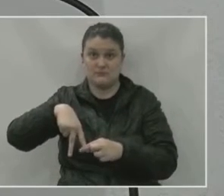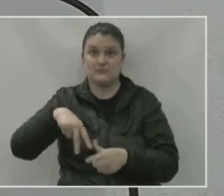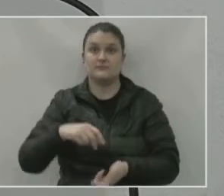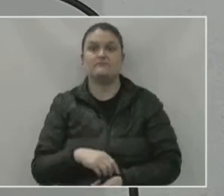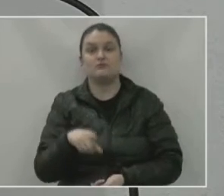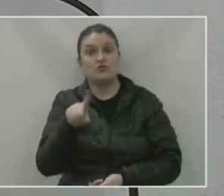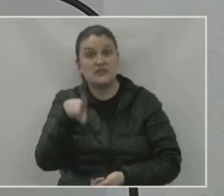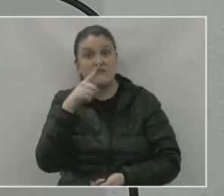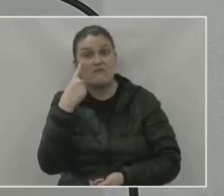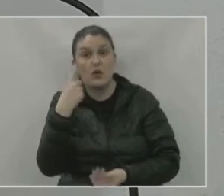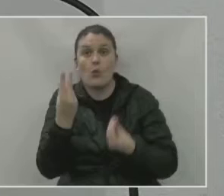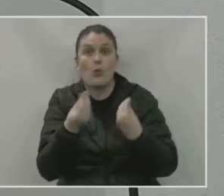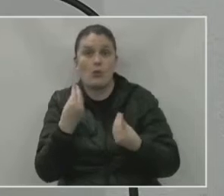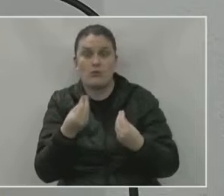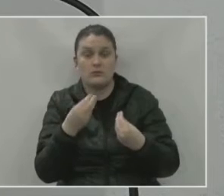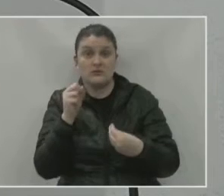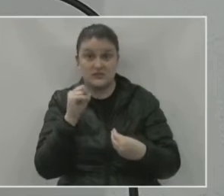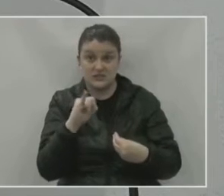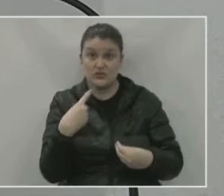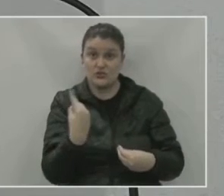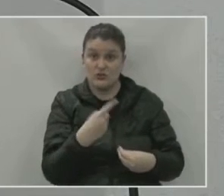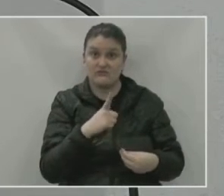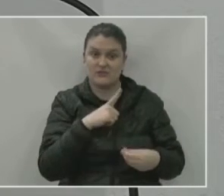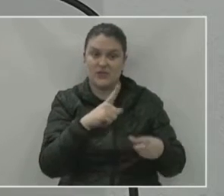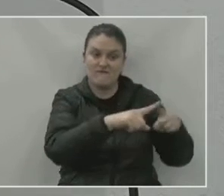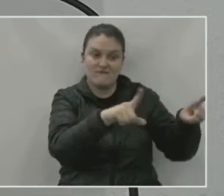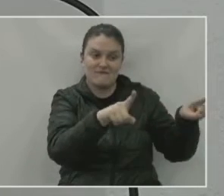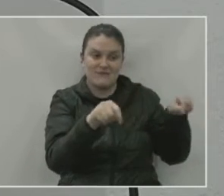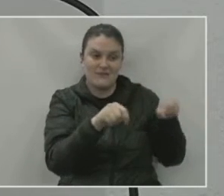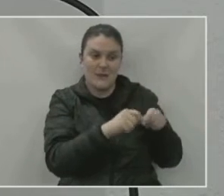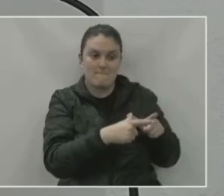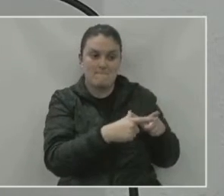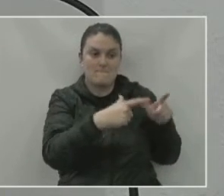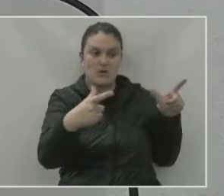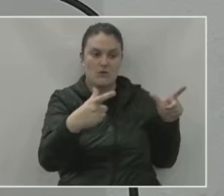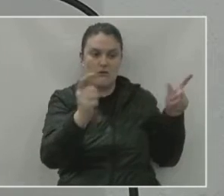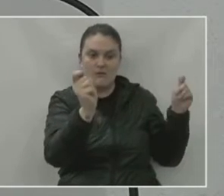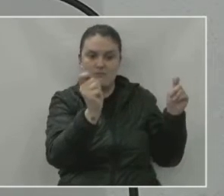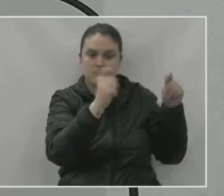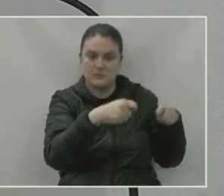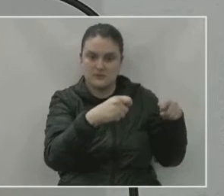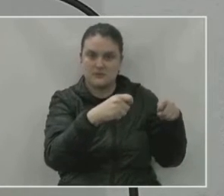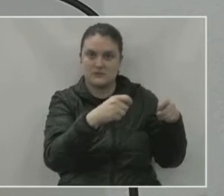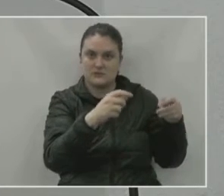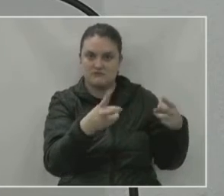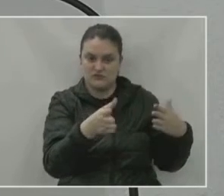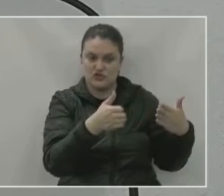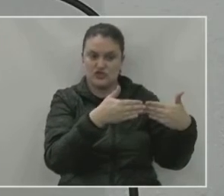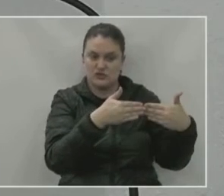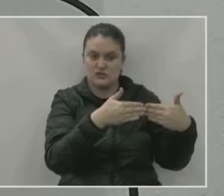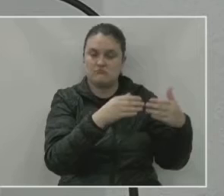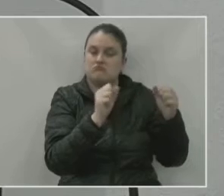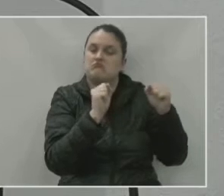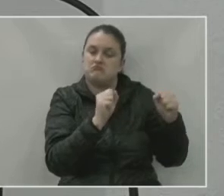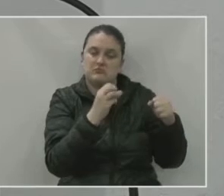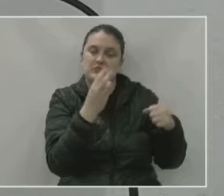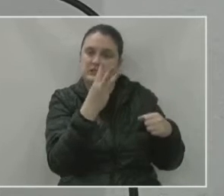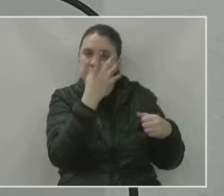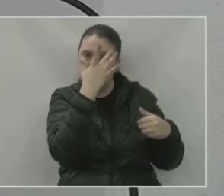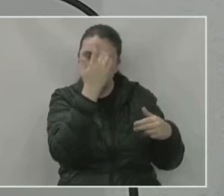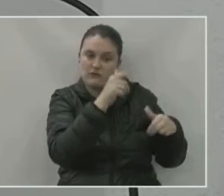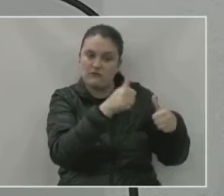Então vocês vejam a situação. Se tivesse uma cadeia ali em condições que abrigasse, eu tenho certeza que esses